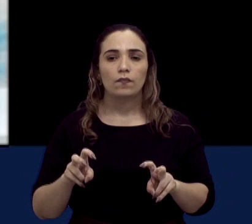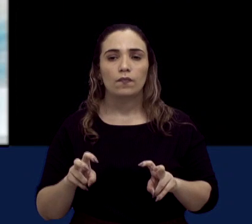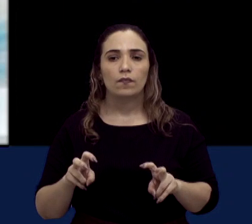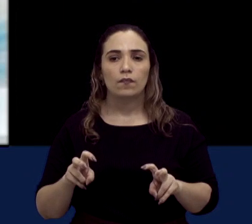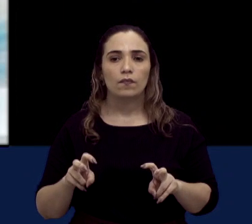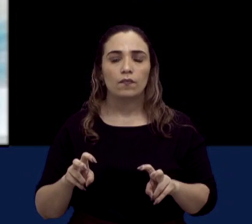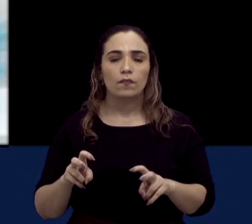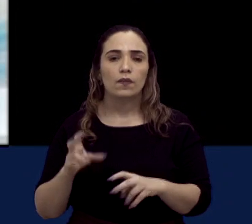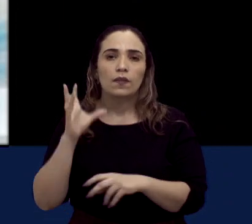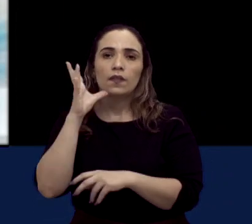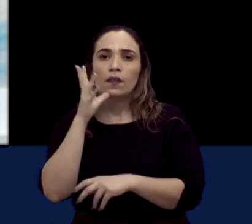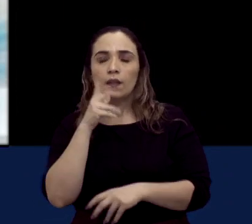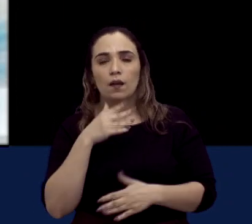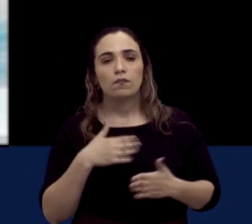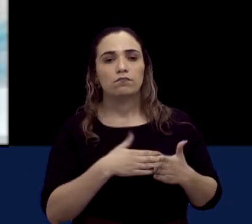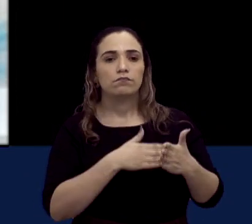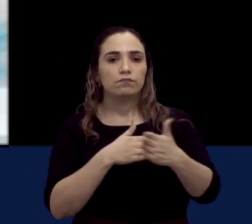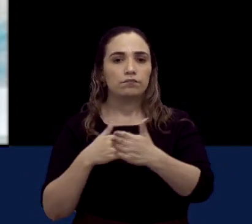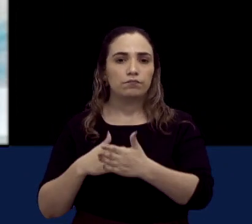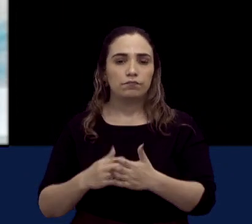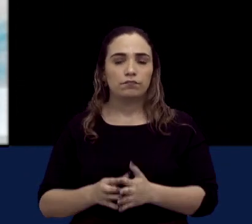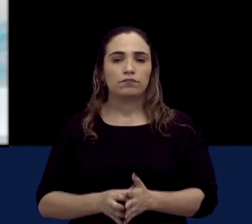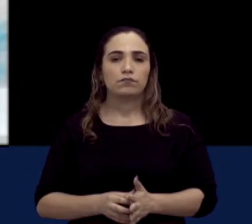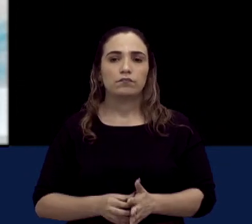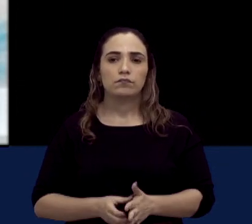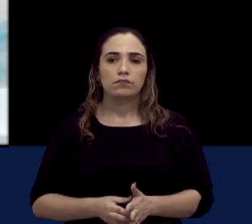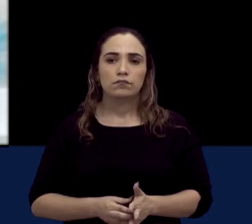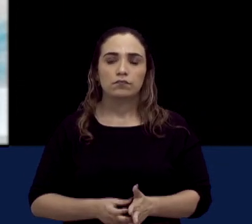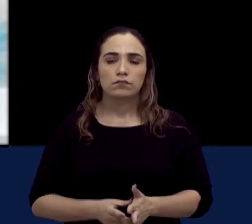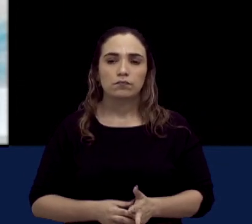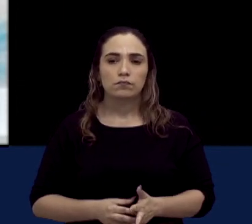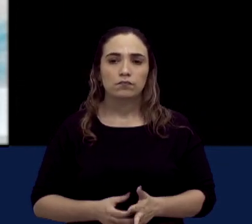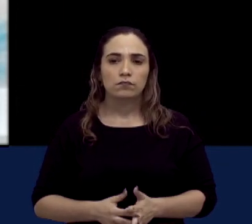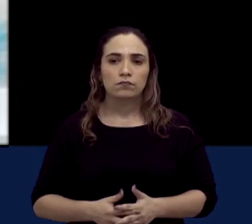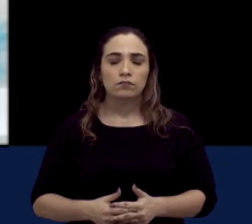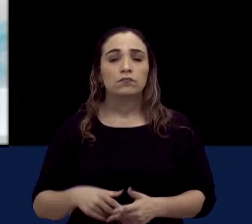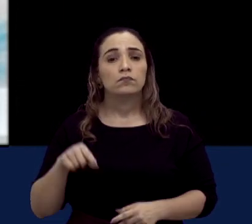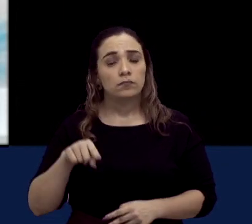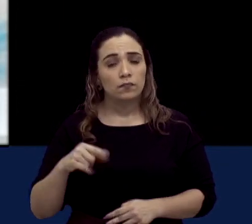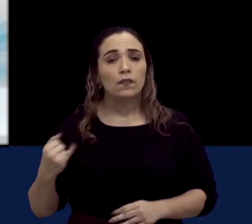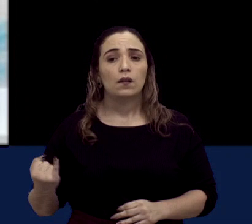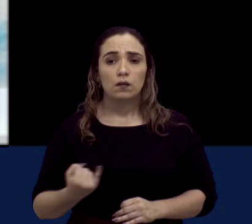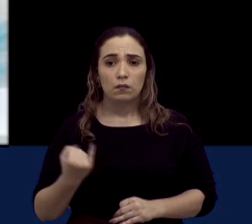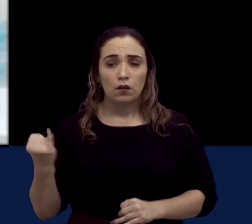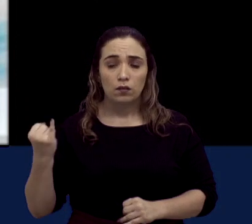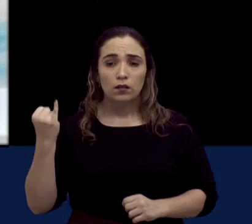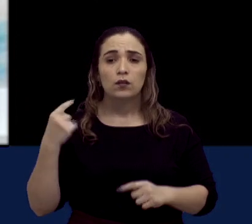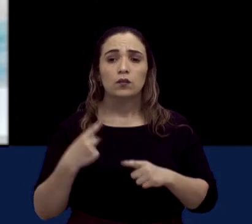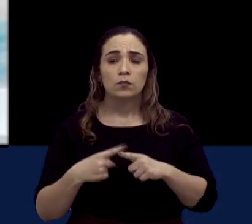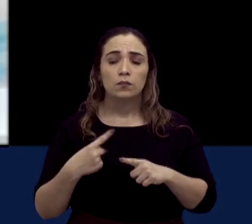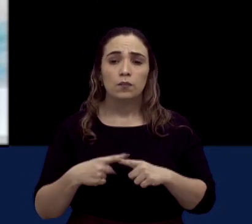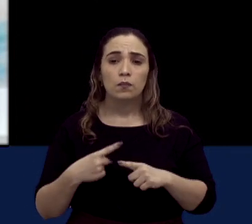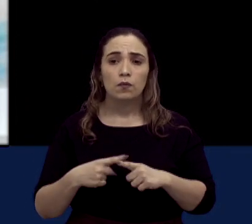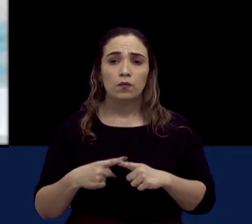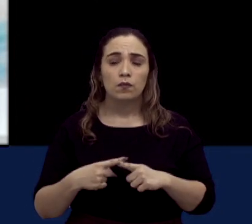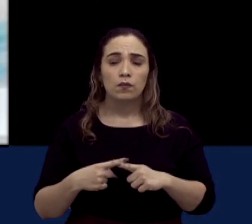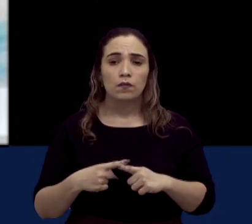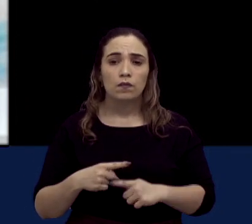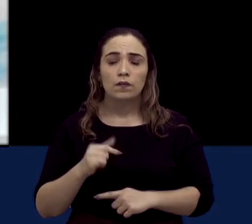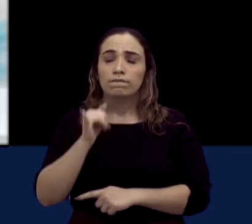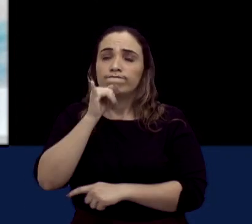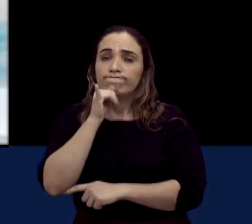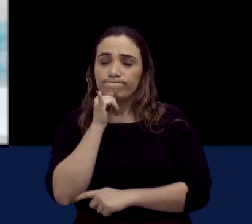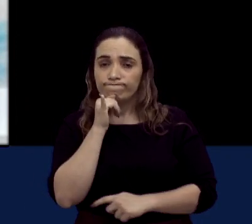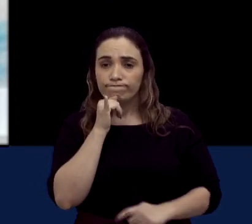no processo, né, que é importante também, porque, infelizmente, toda